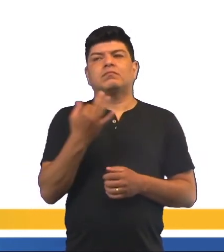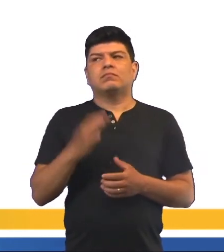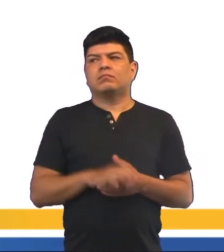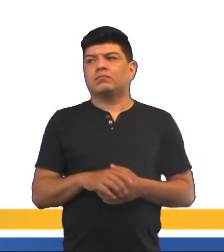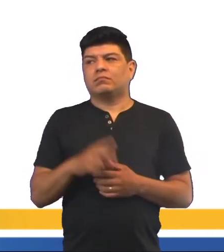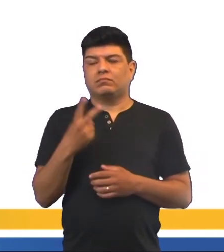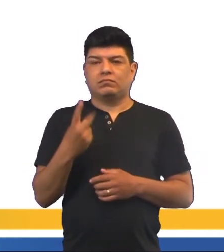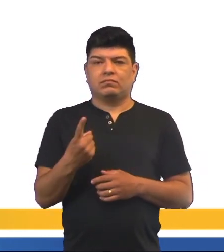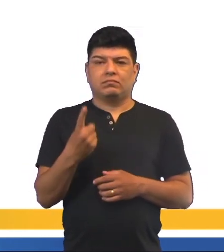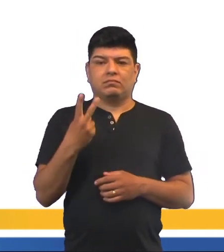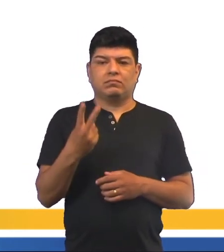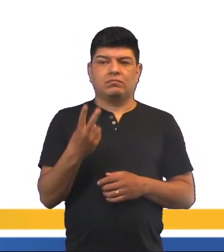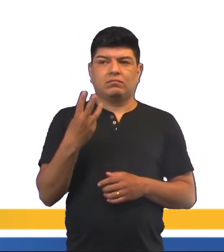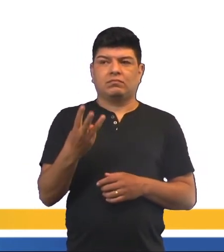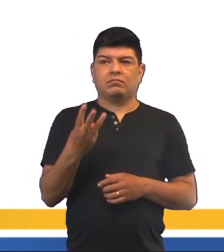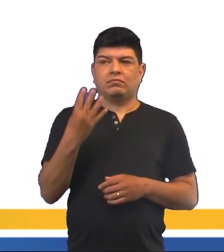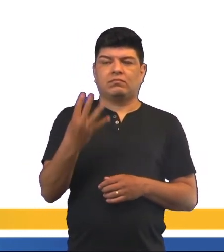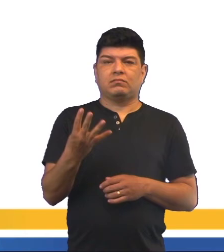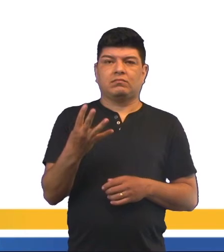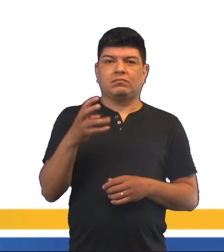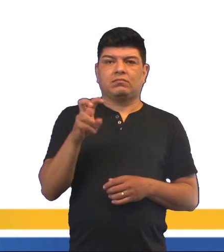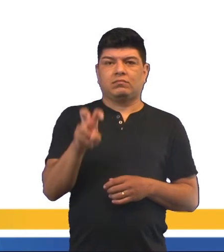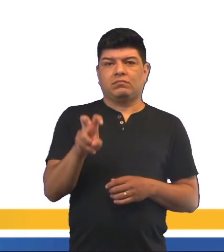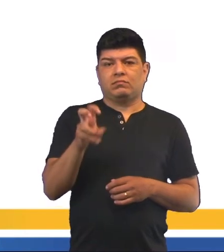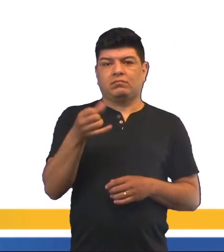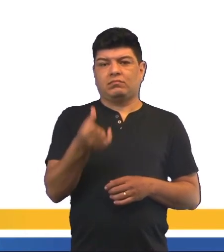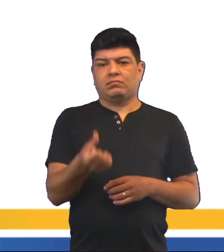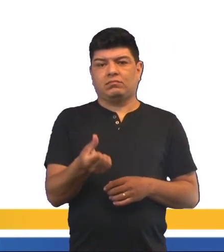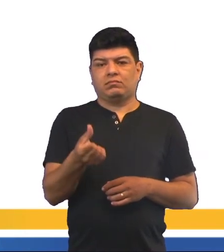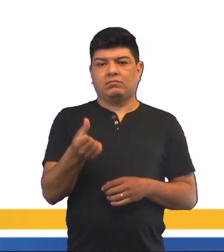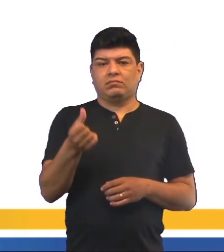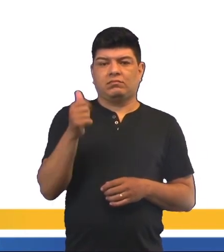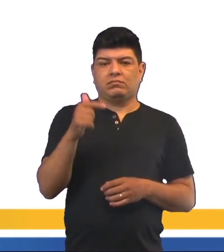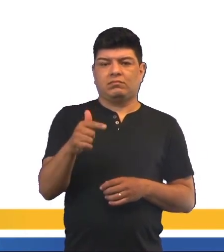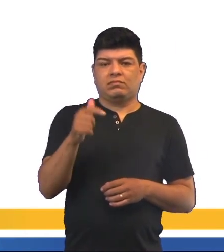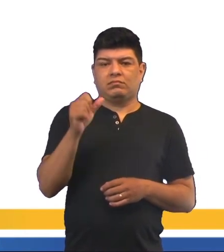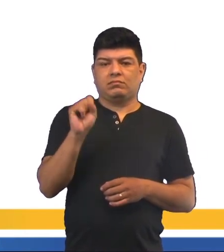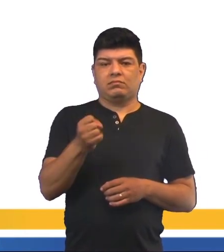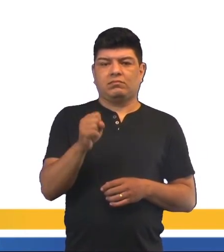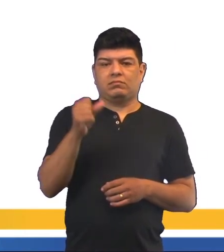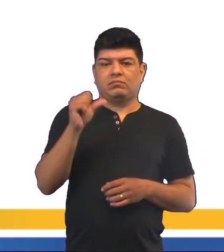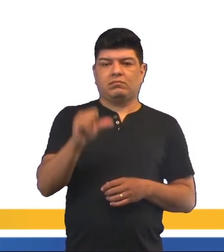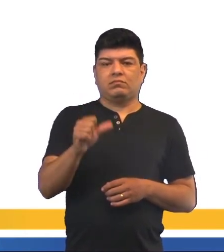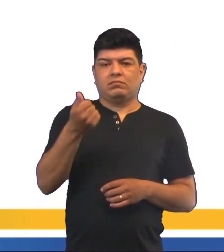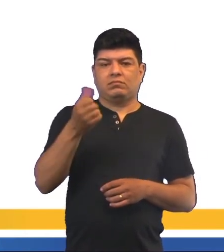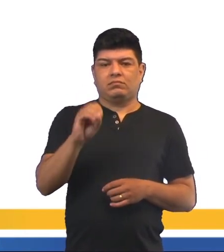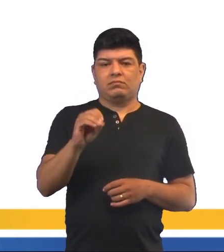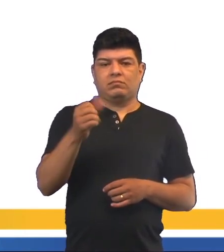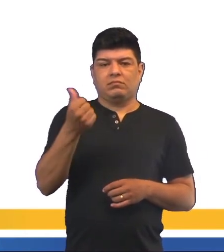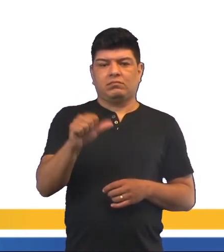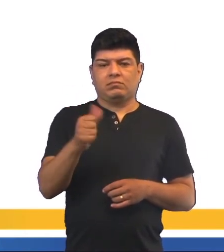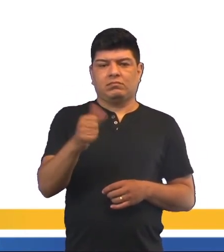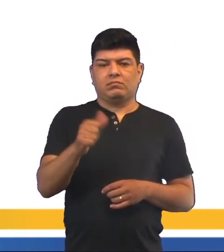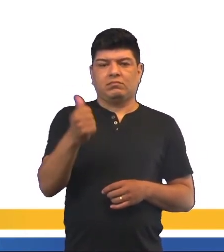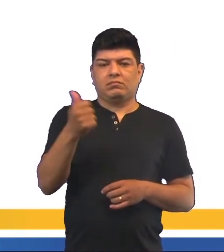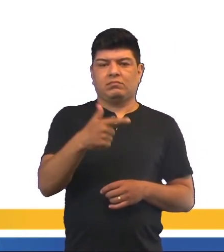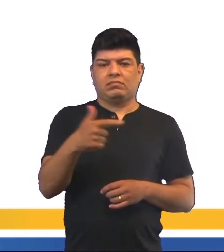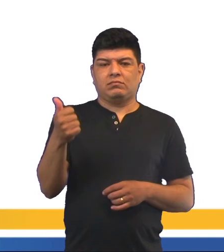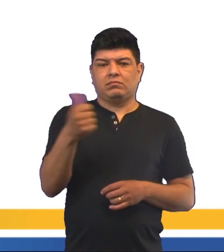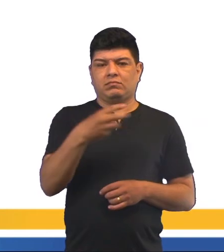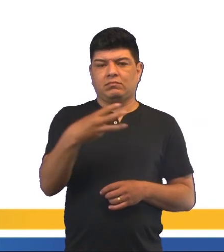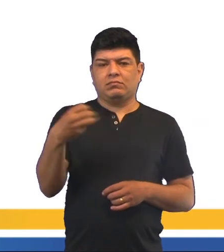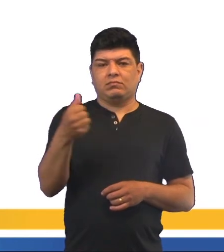contar? 1, 2, 3, 4, 5, 6, 7, 8, 9, 10,